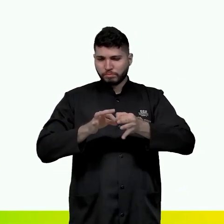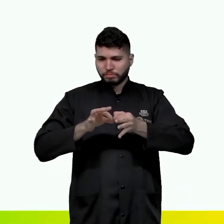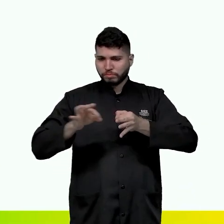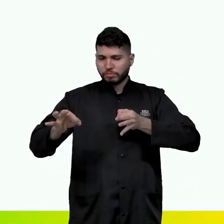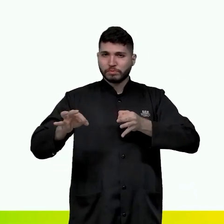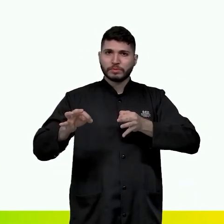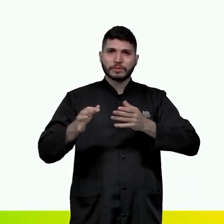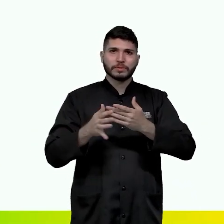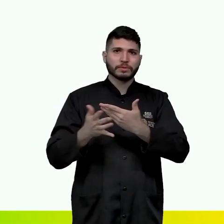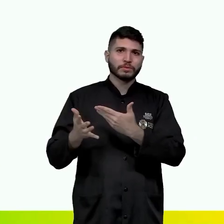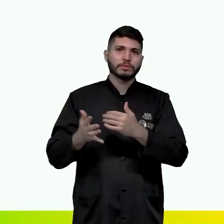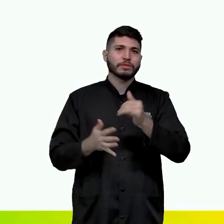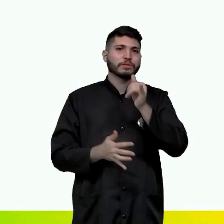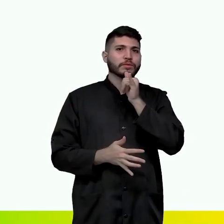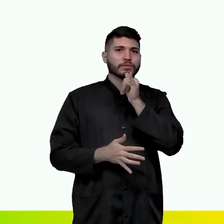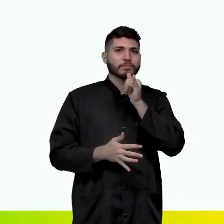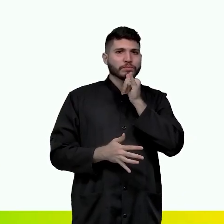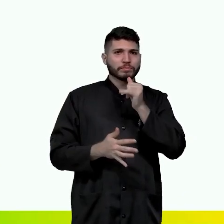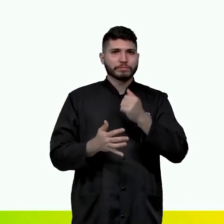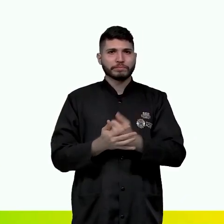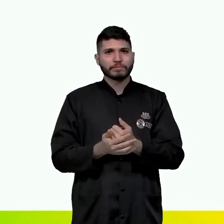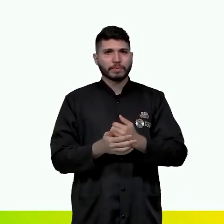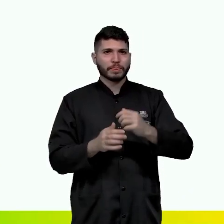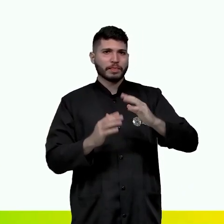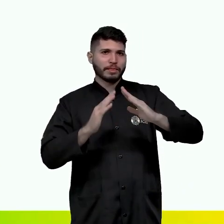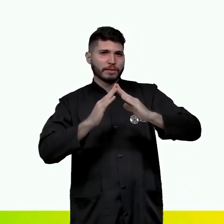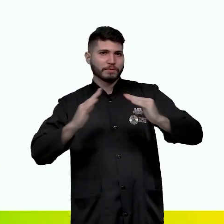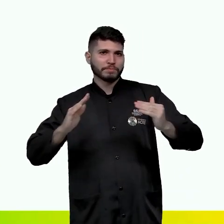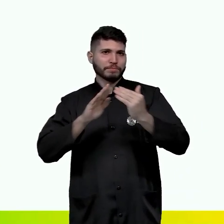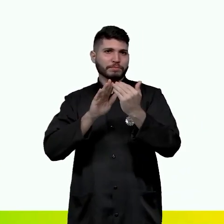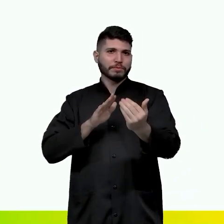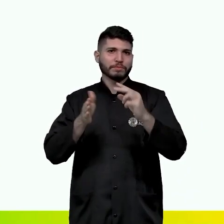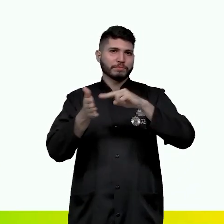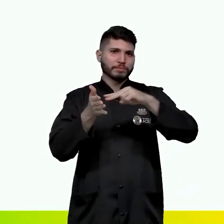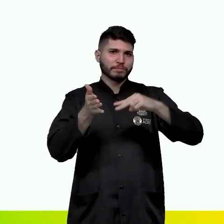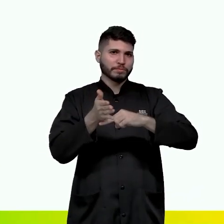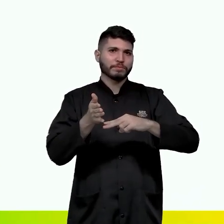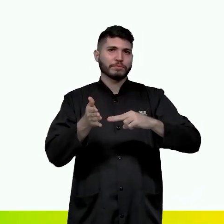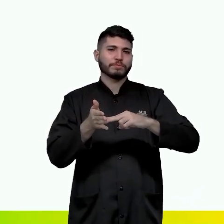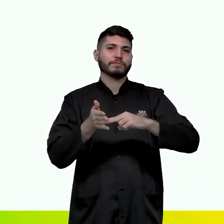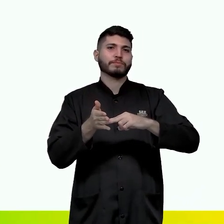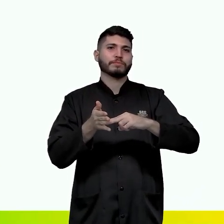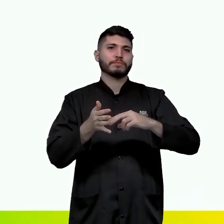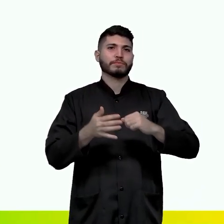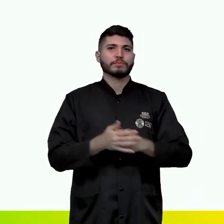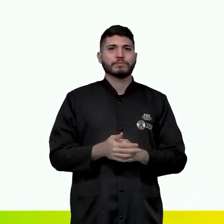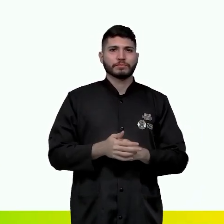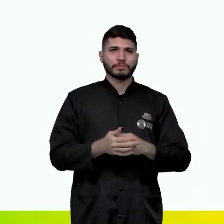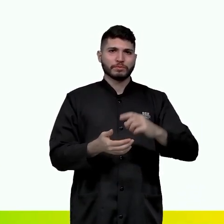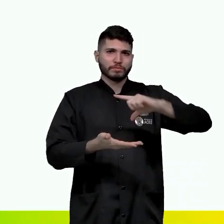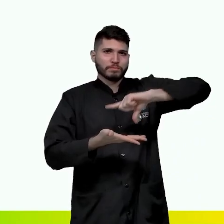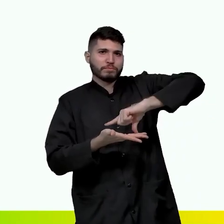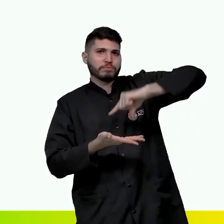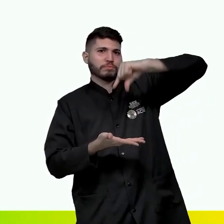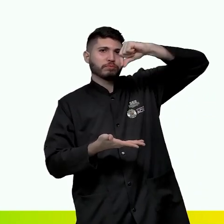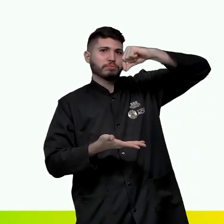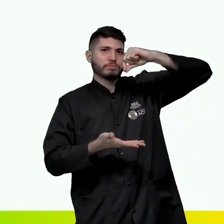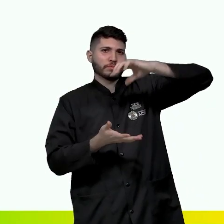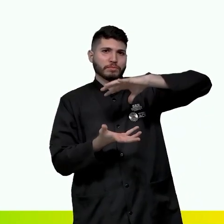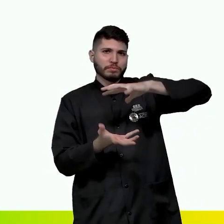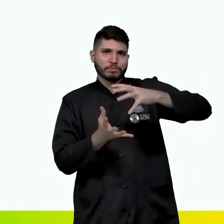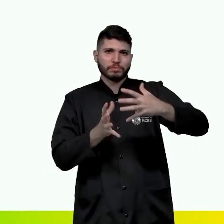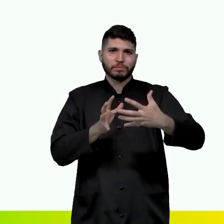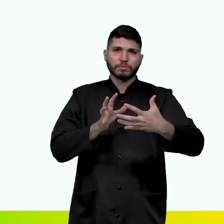cilindros, cones, esferas, entre outros. Essa área é chamada área da superfície ou